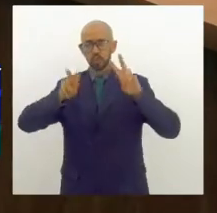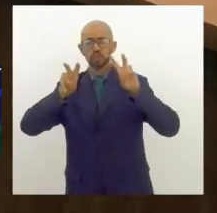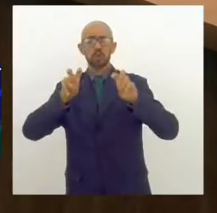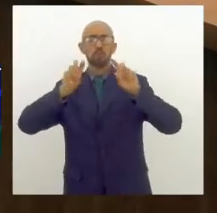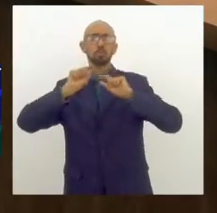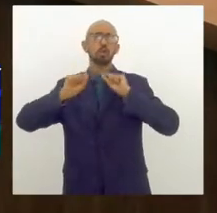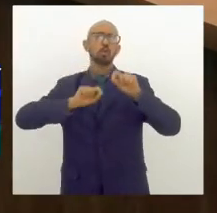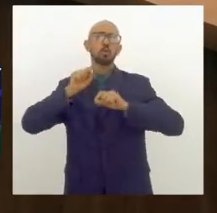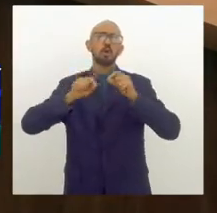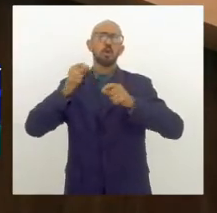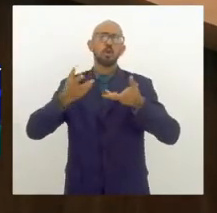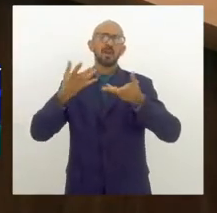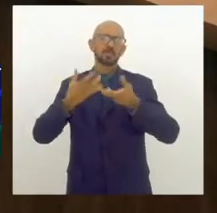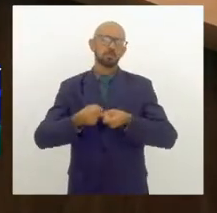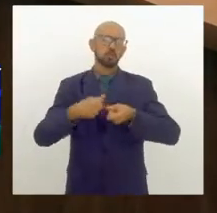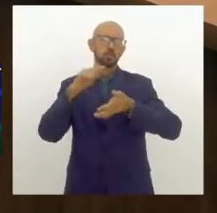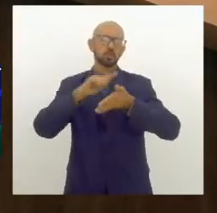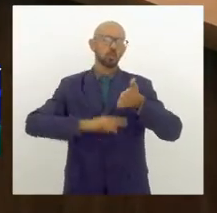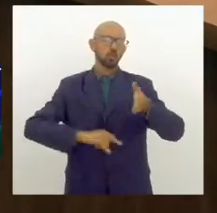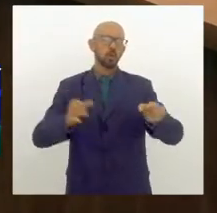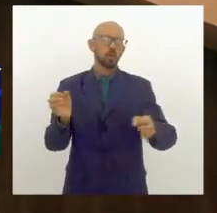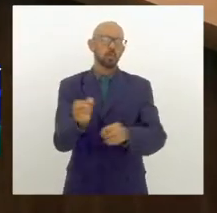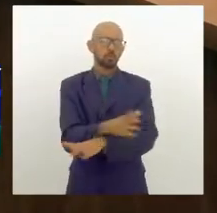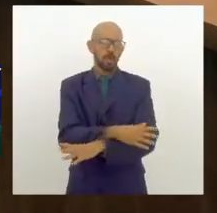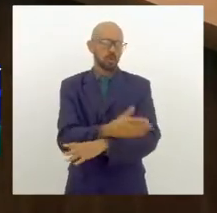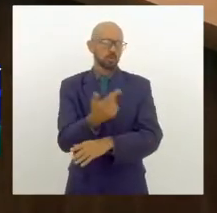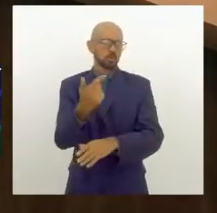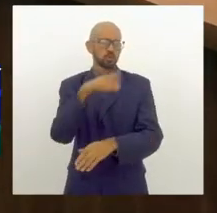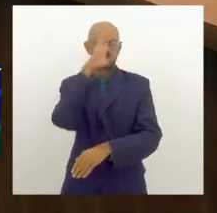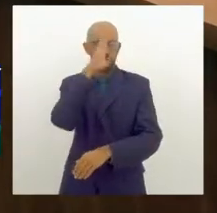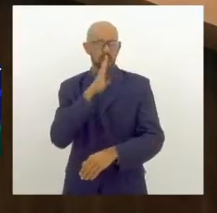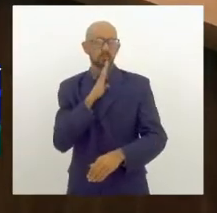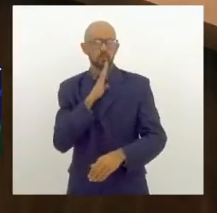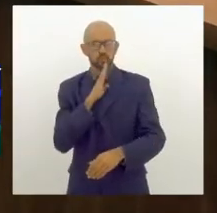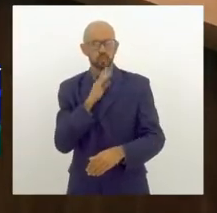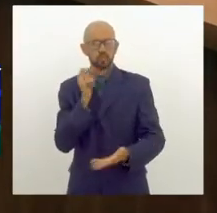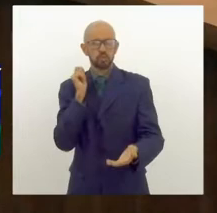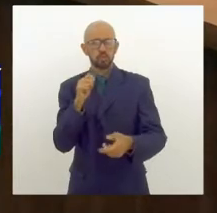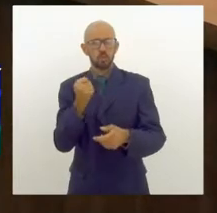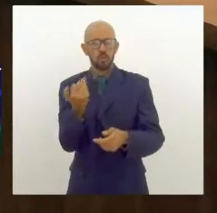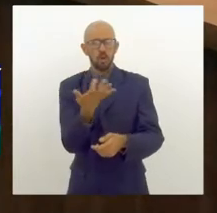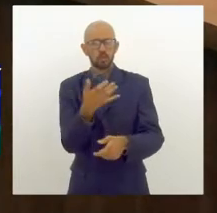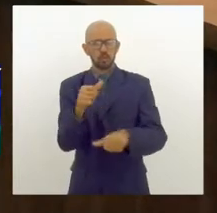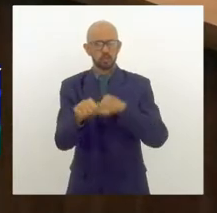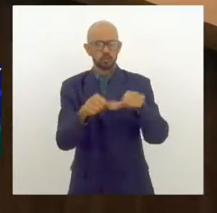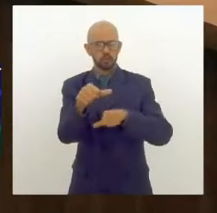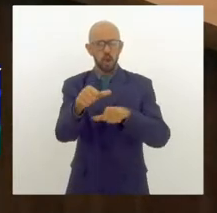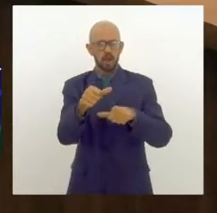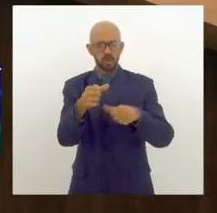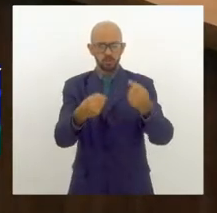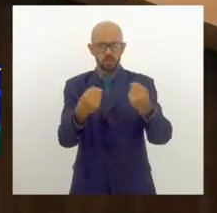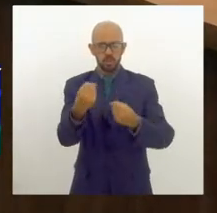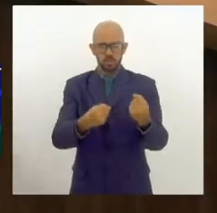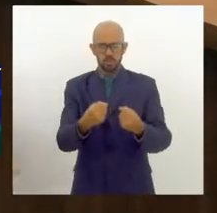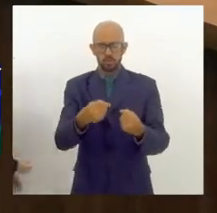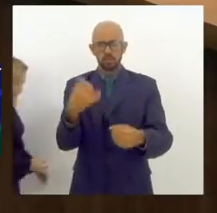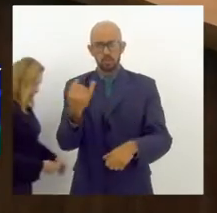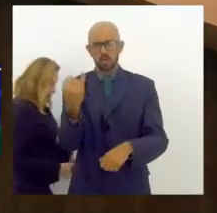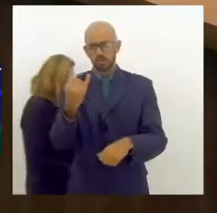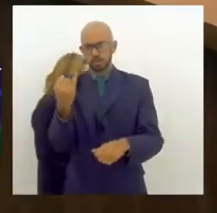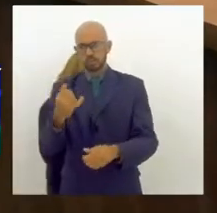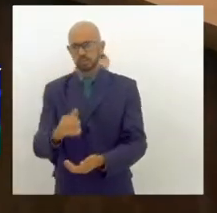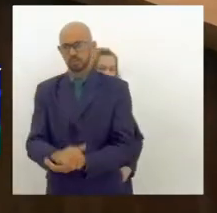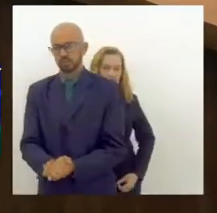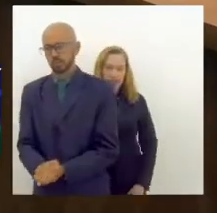ao recebimento de um laudo de vistoria completo, sem custo, quando da aquisição ou troca de veículos. O projeto é muito importante, muito bom.